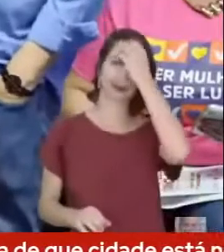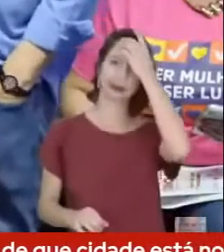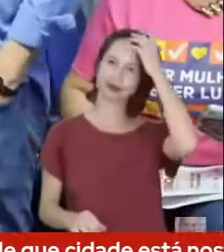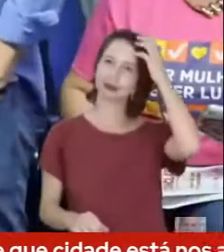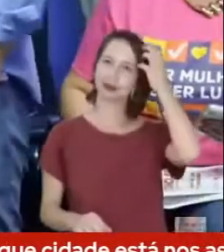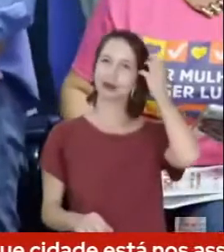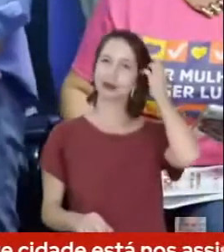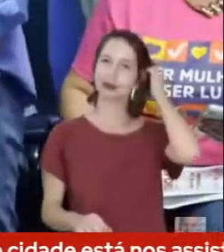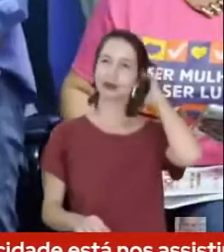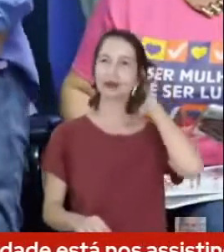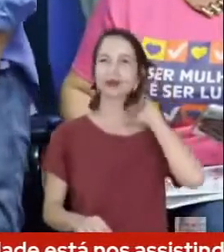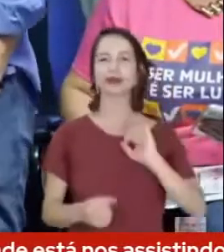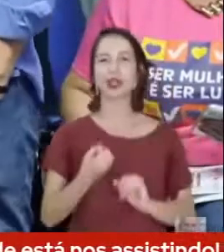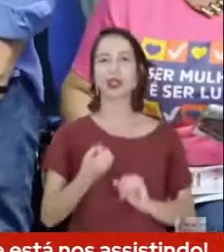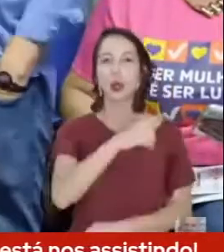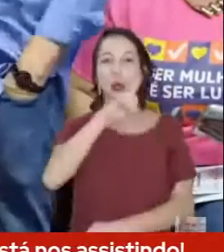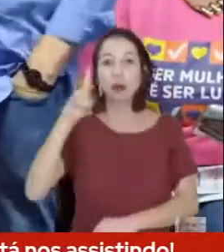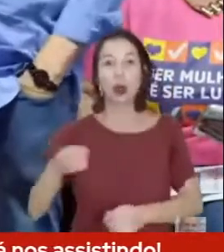Bom dia!